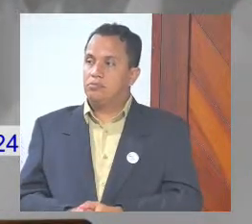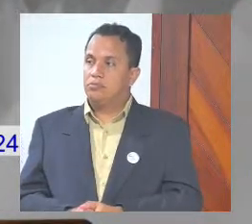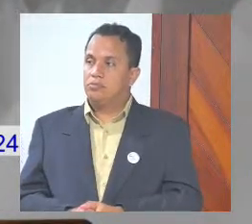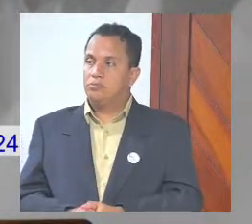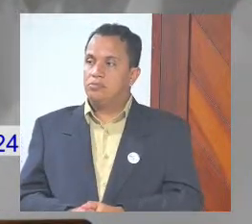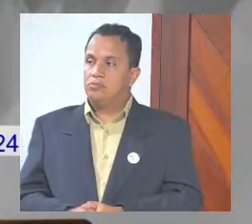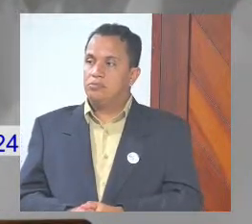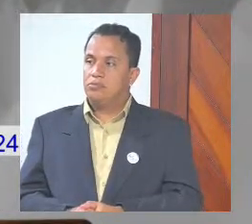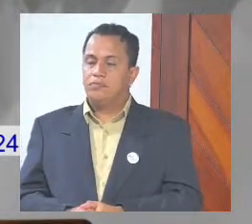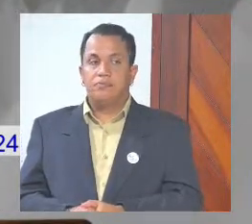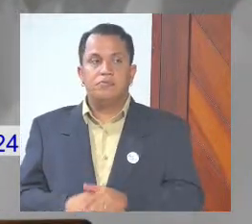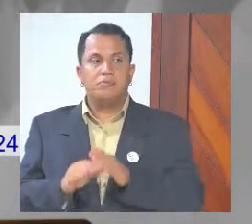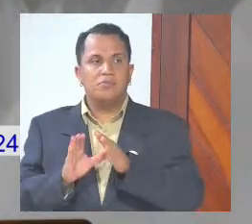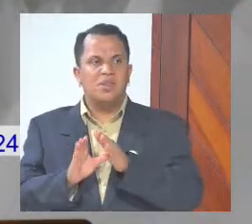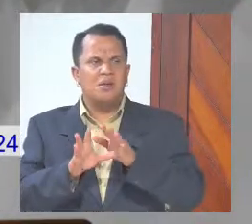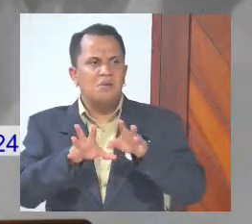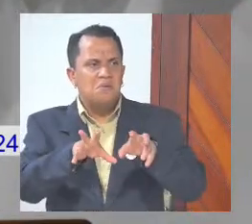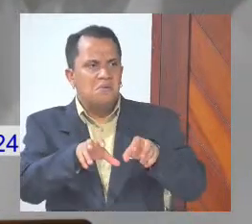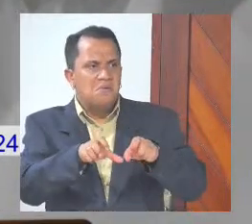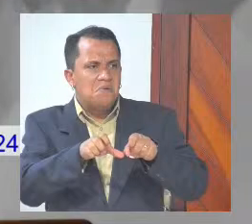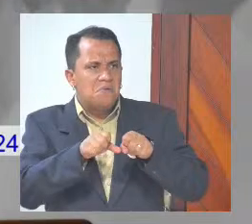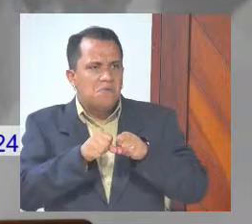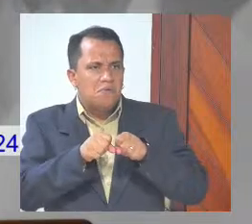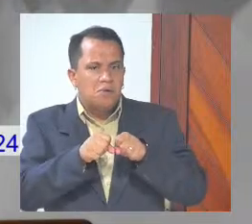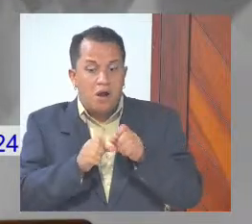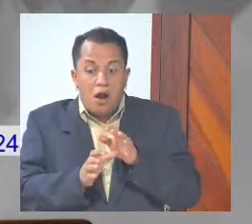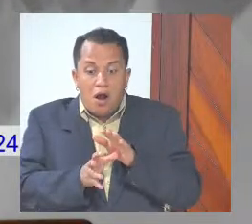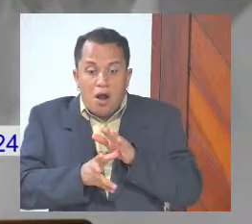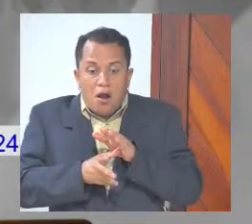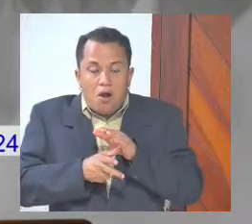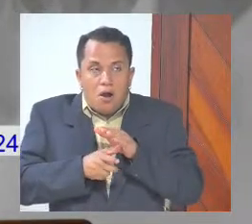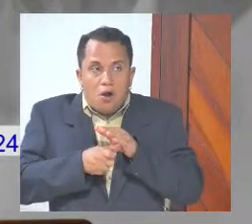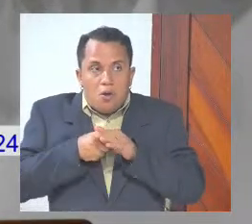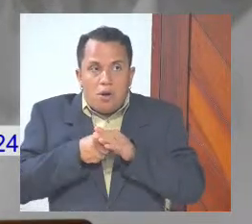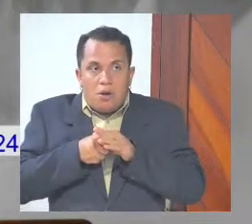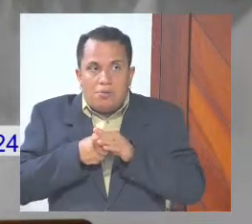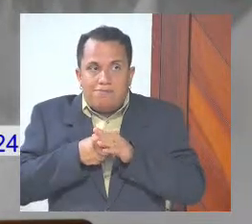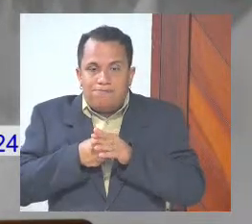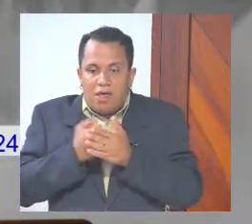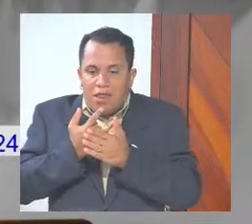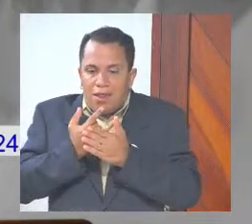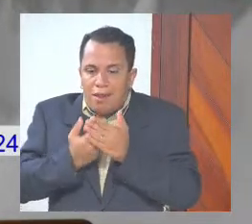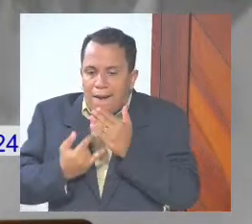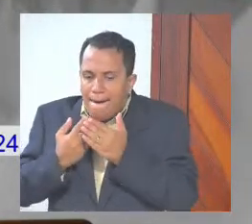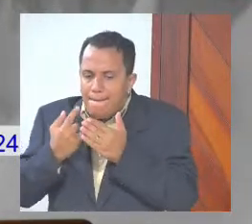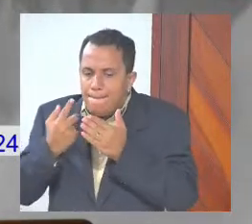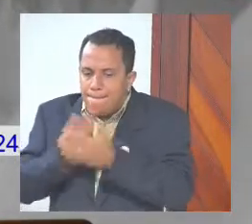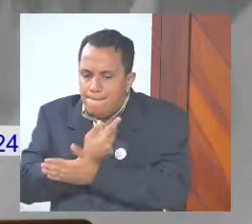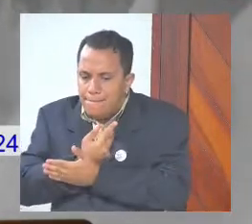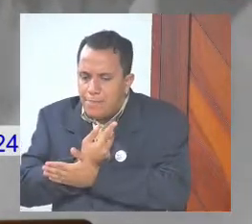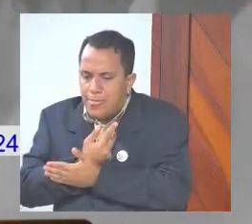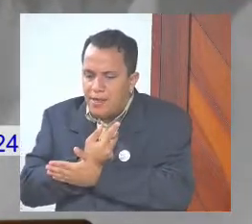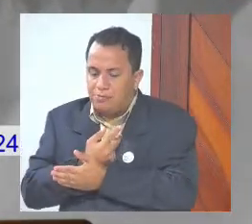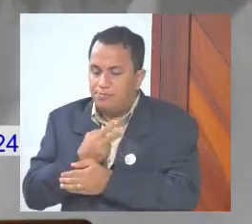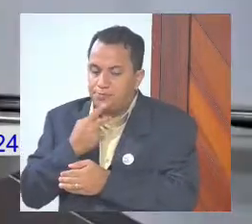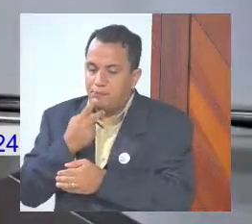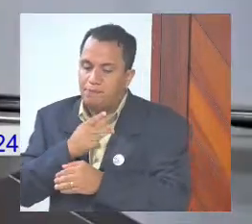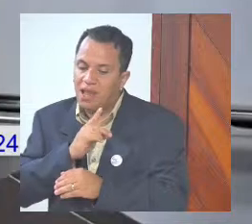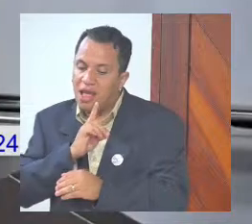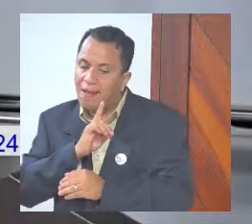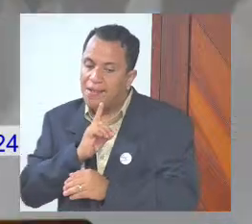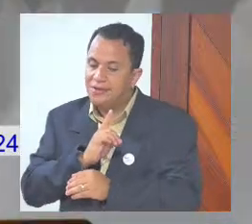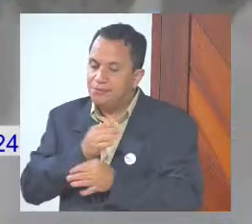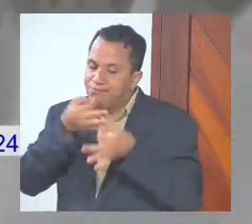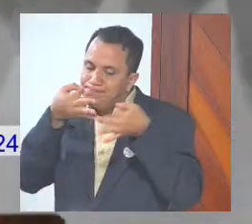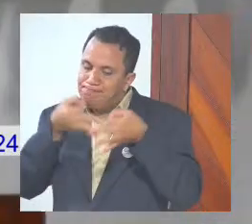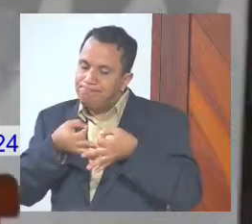Tirar sem autorização, subtrair por fraude, negar-se de fazer